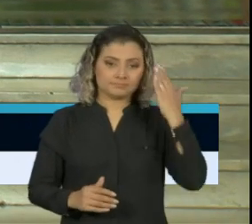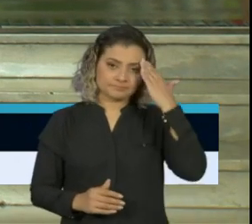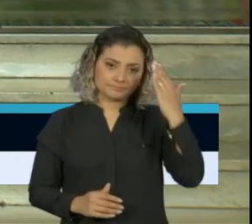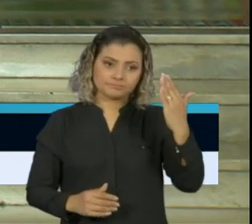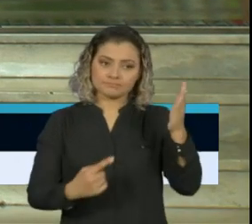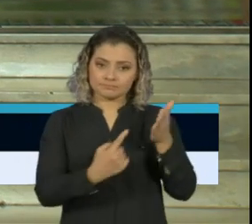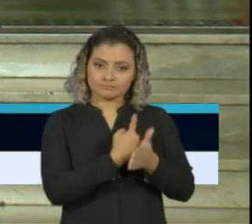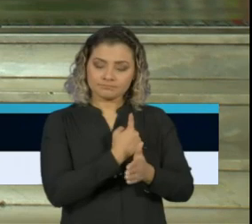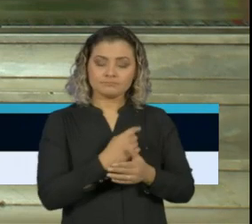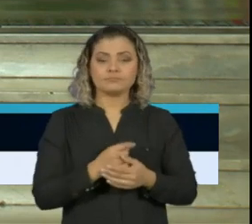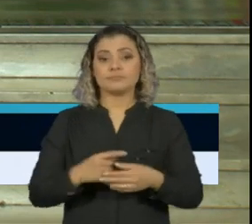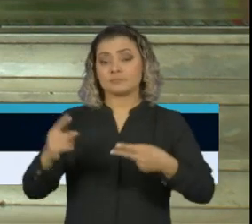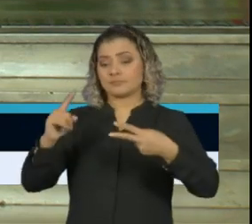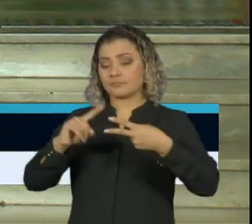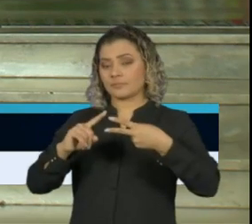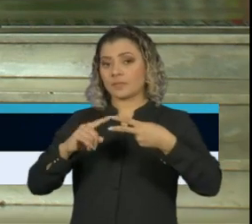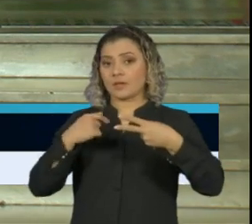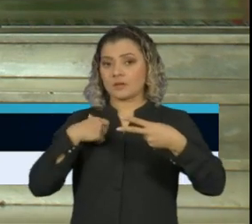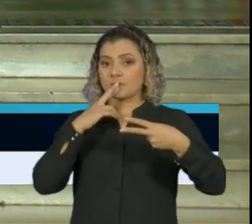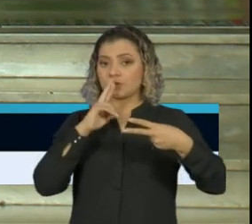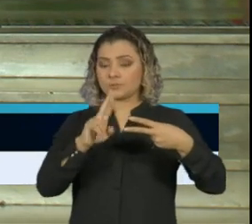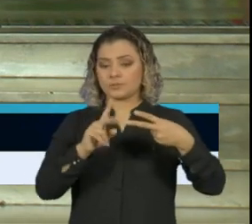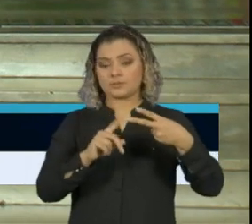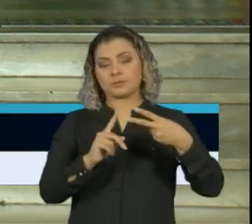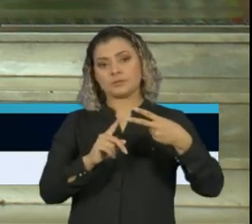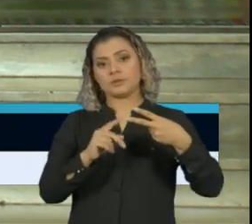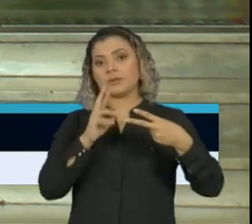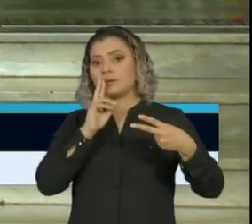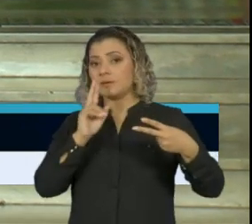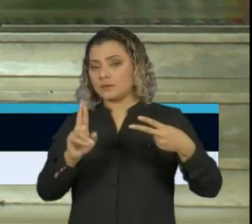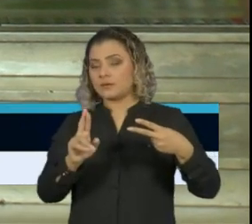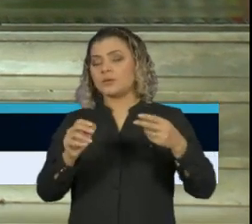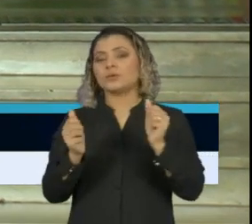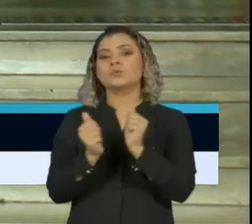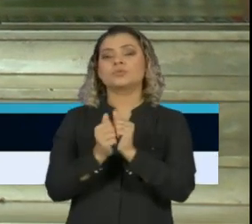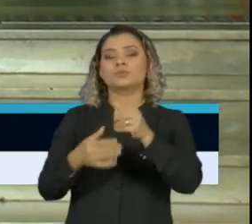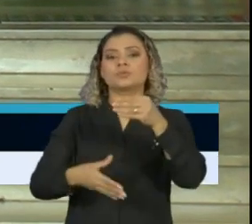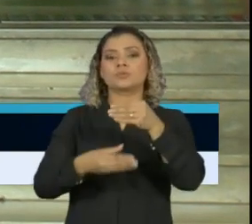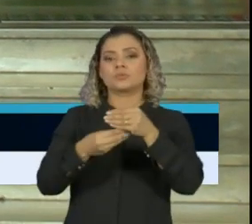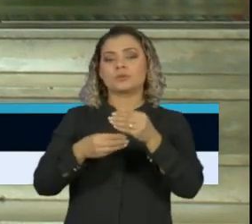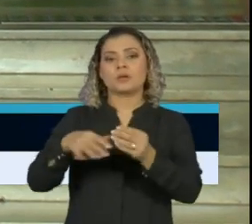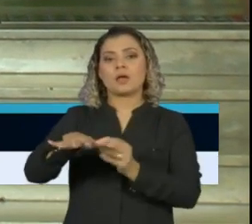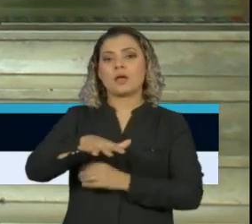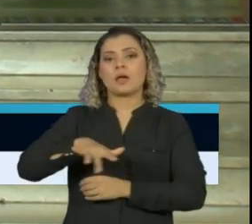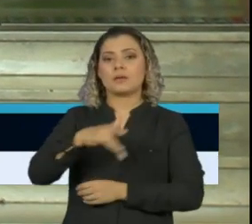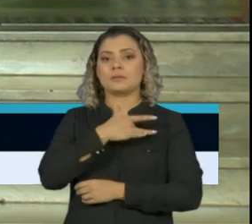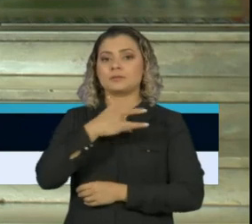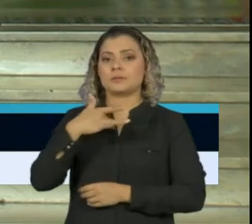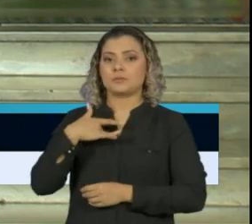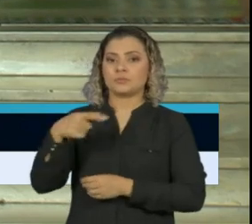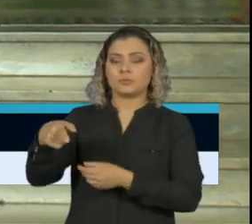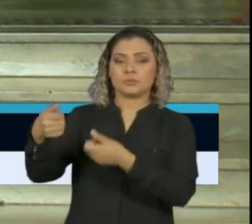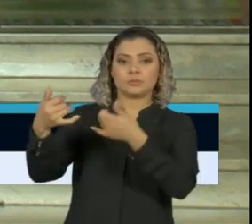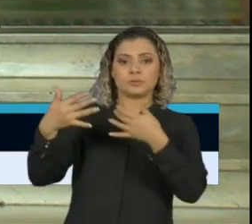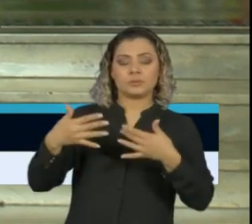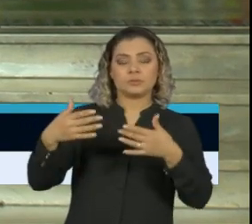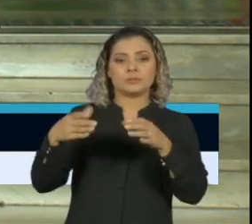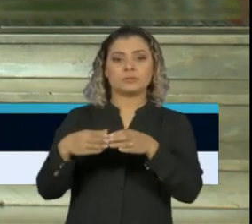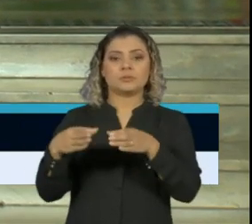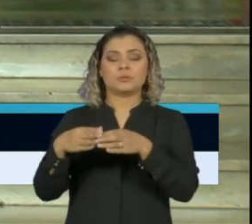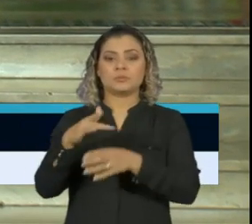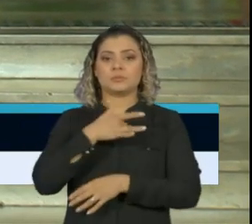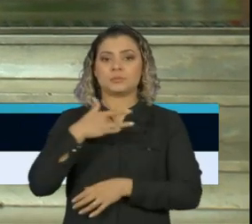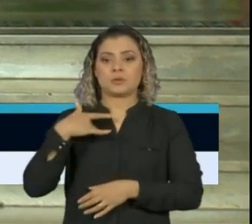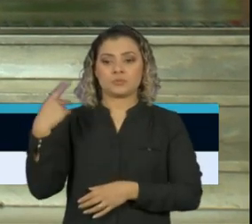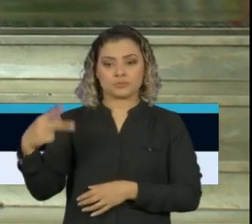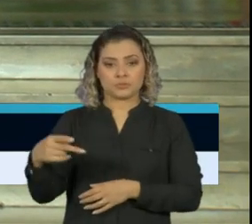Paloma. A primeira pergunta eu responderei, a segunda respondo com a participação do setor de saúde, com os membros do Comitê de